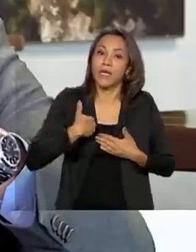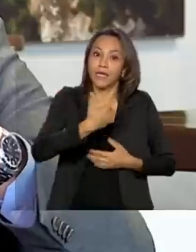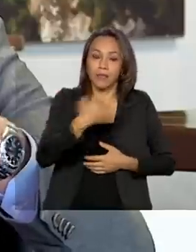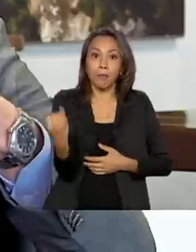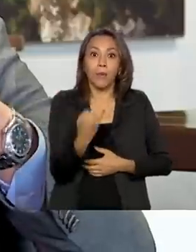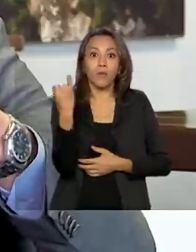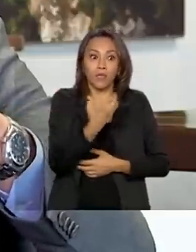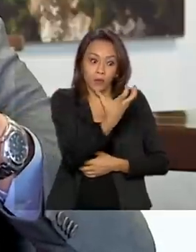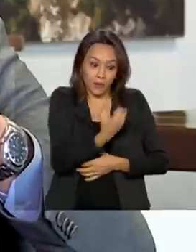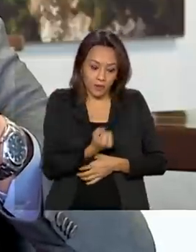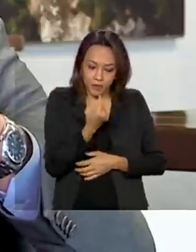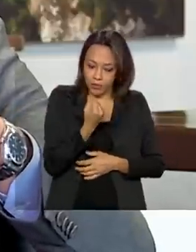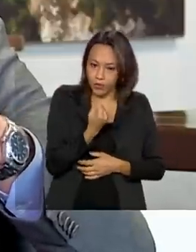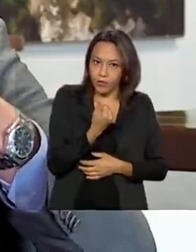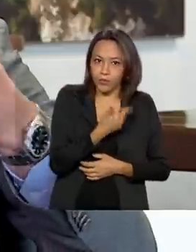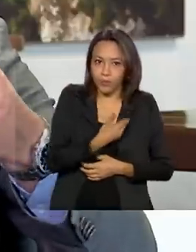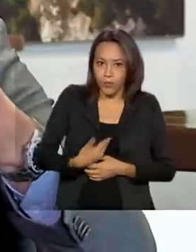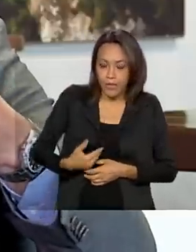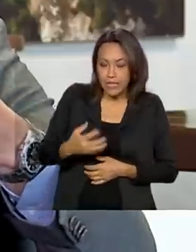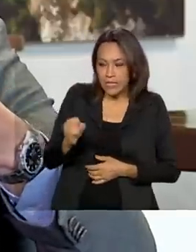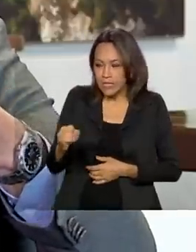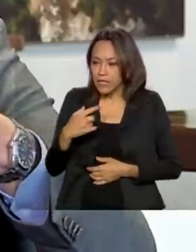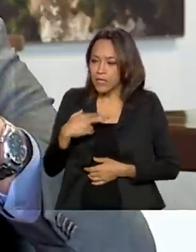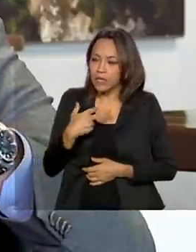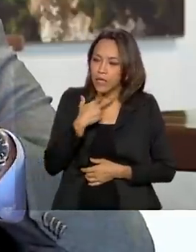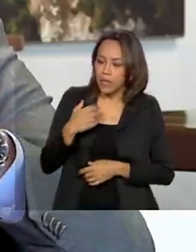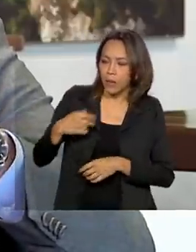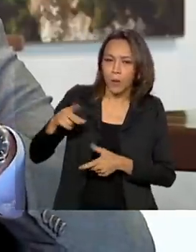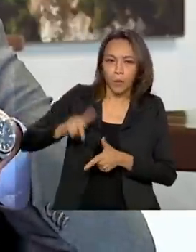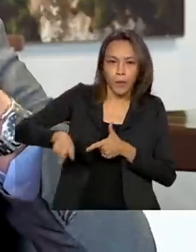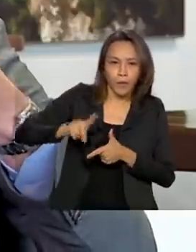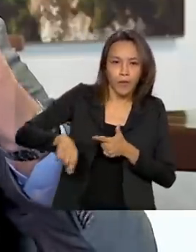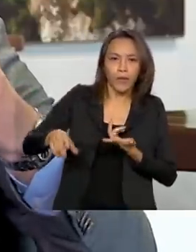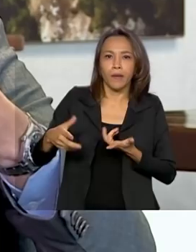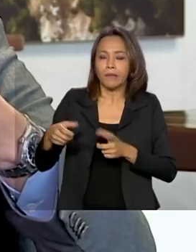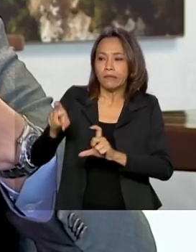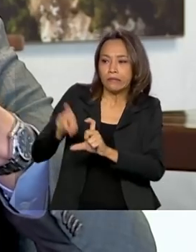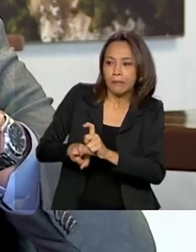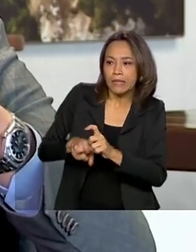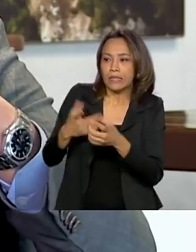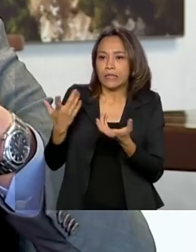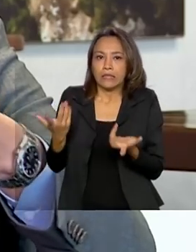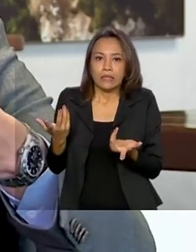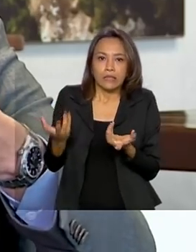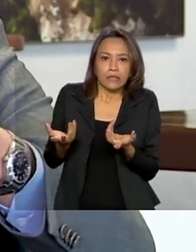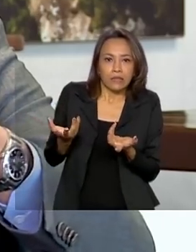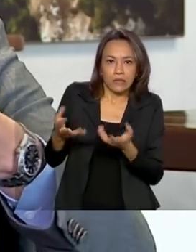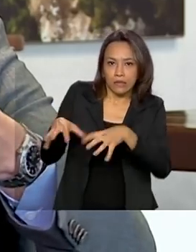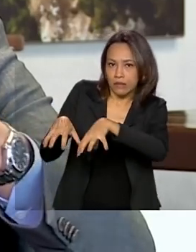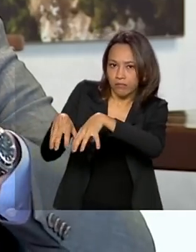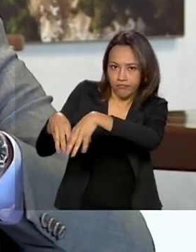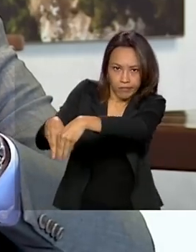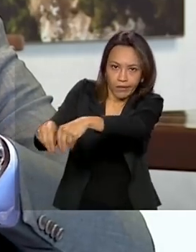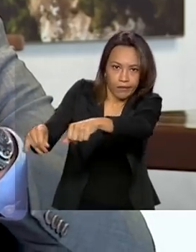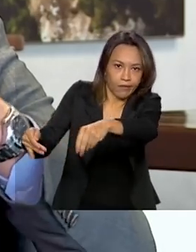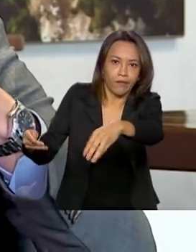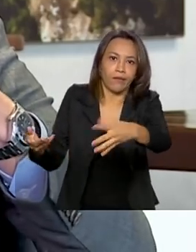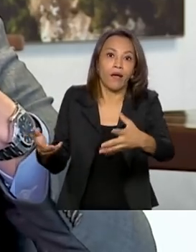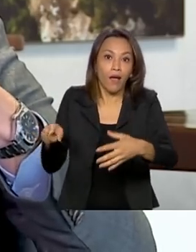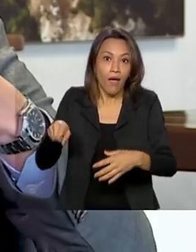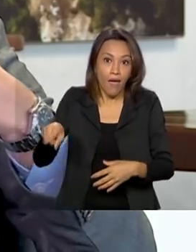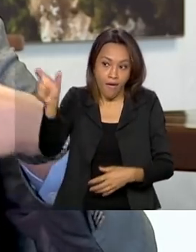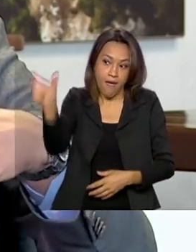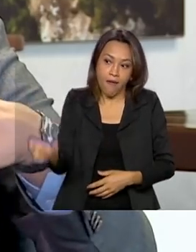recebimento, quem tiver alguma pendência, seja registral, seja no CAR, ou seja de natureza pessoal, né, ela